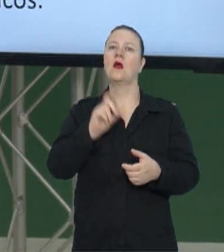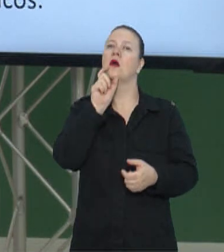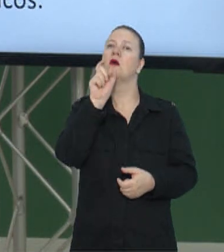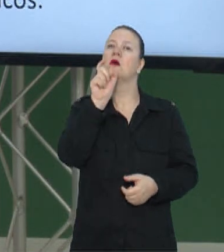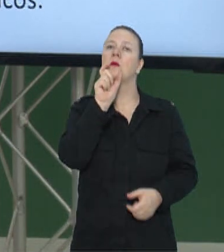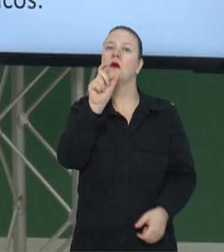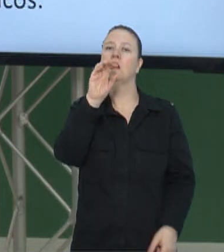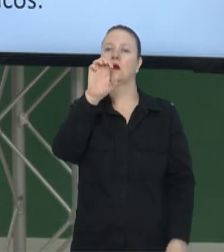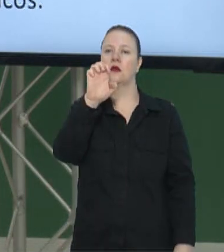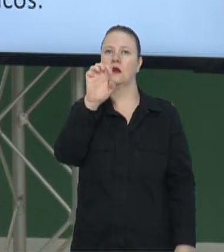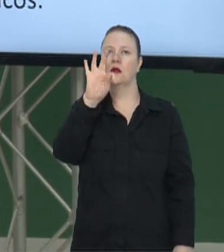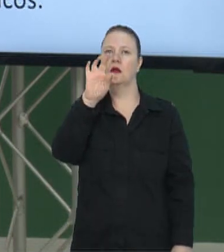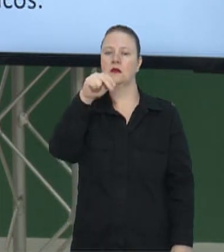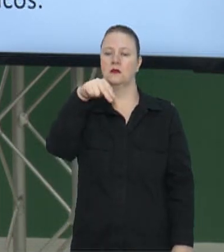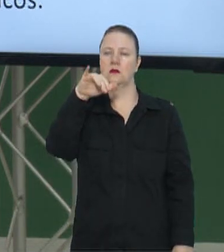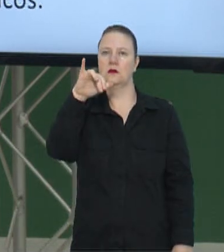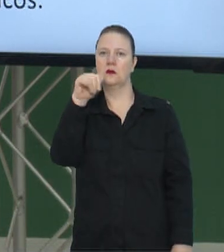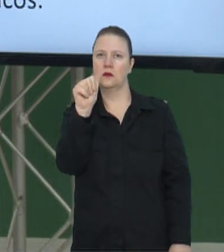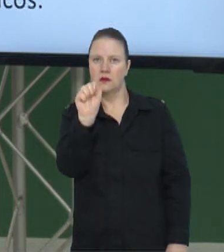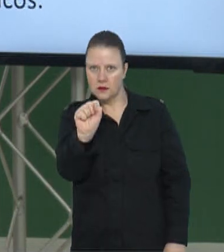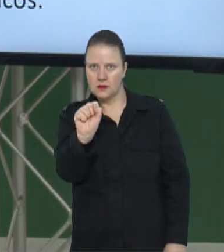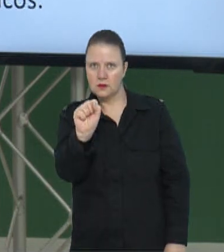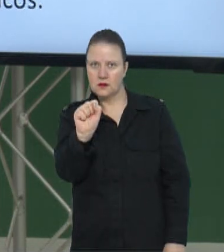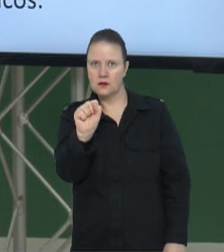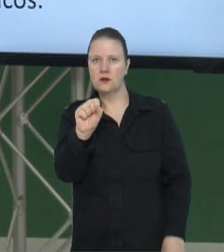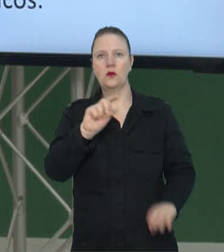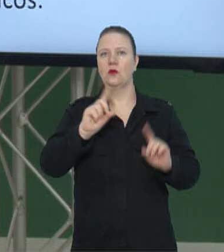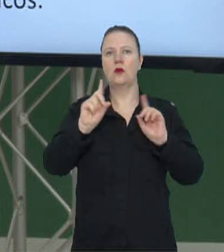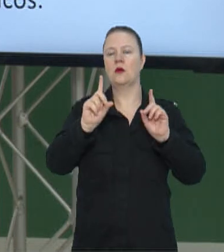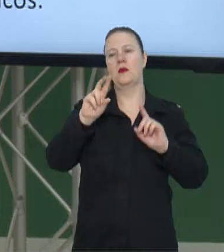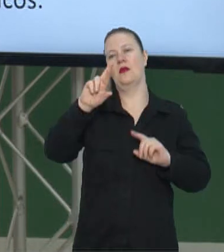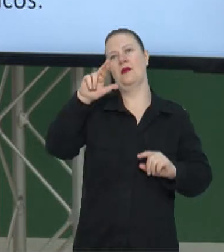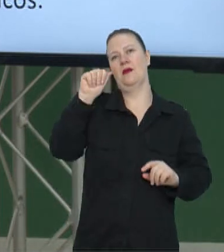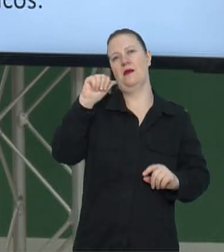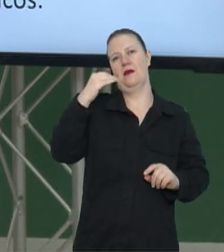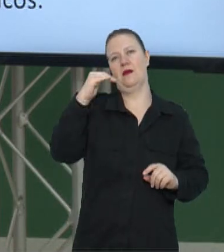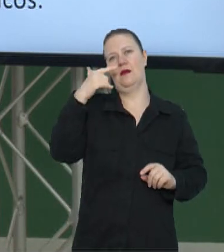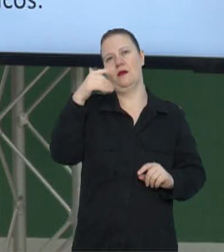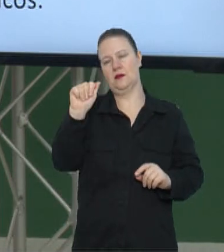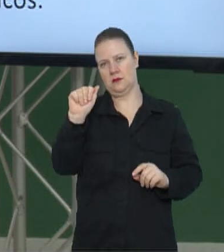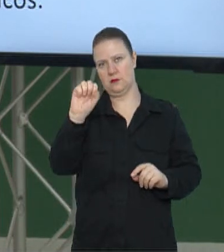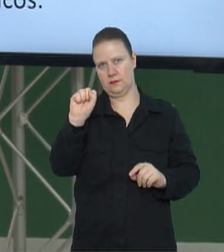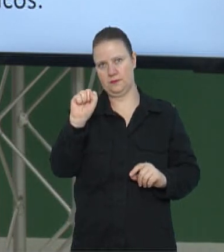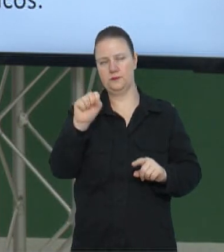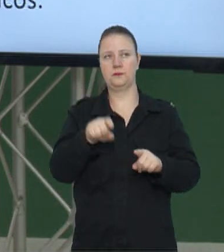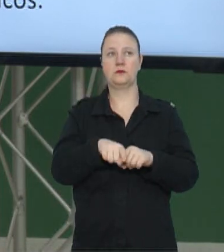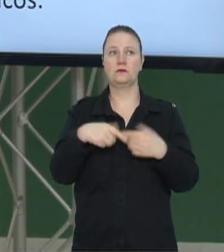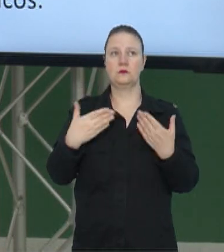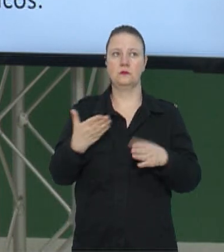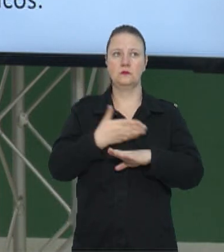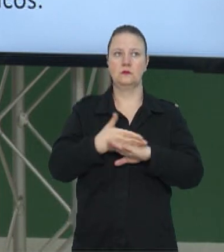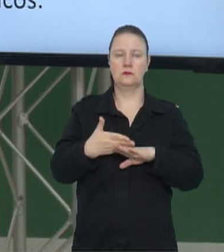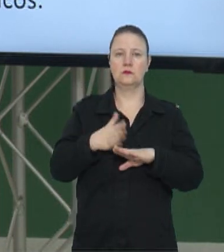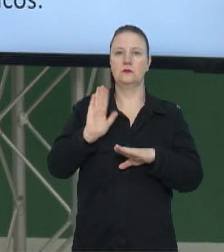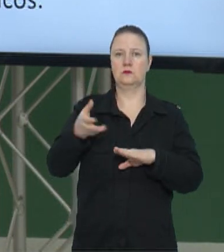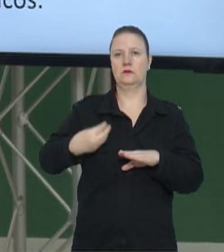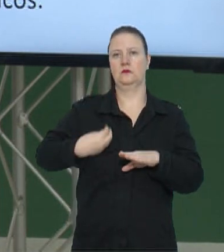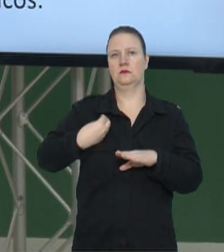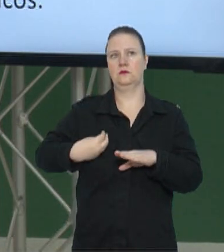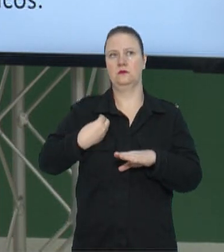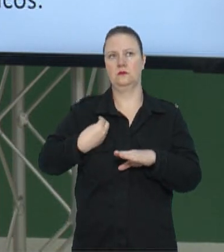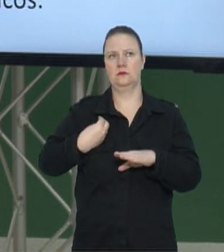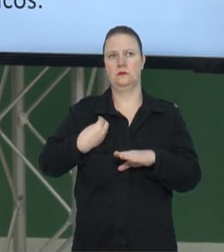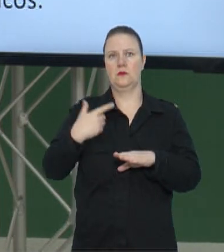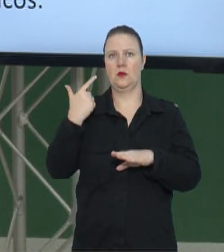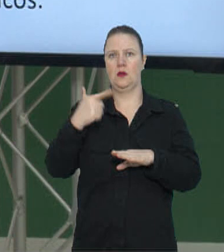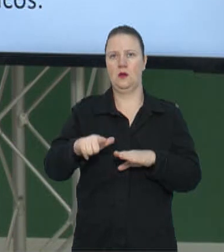palavra etnias, né? Hoje não mais raças especificamente. O branco já vivia no Brasil,